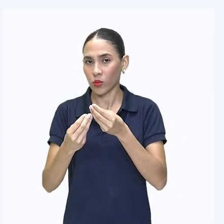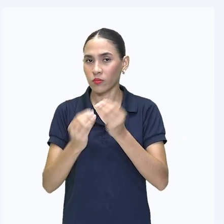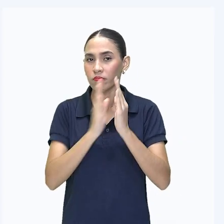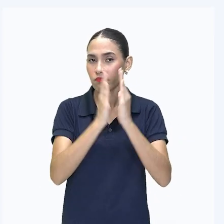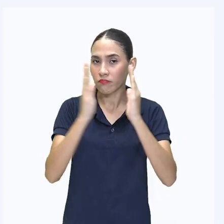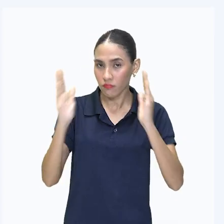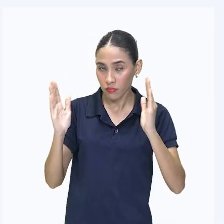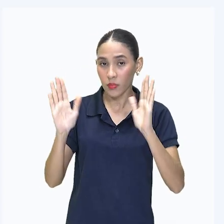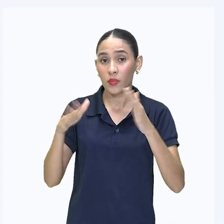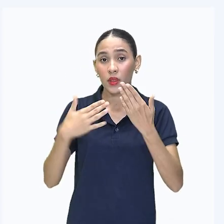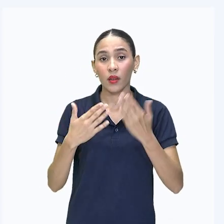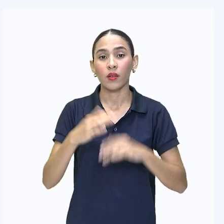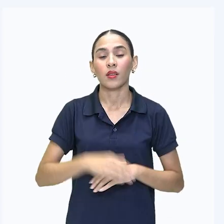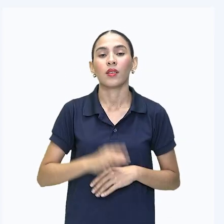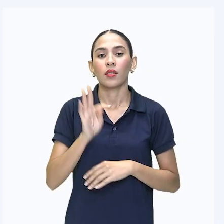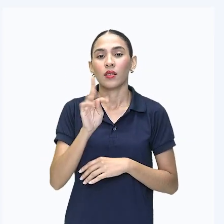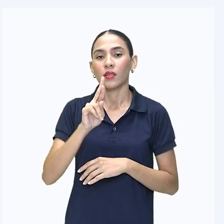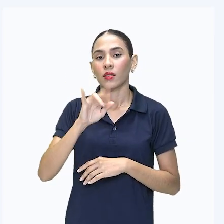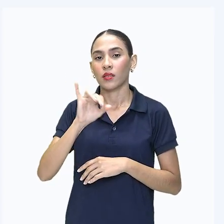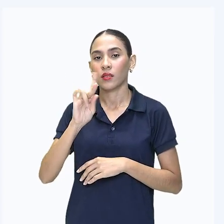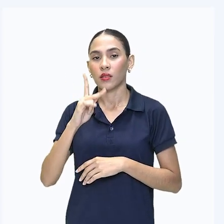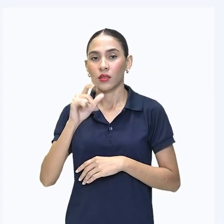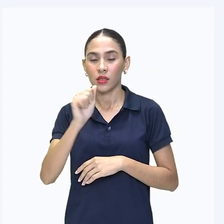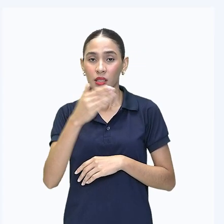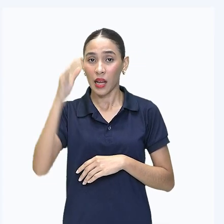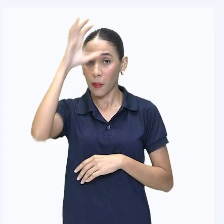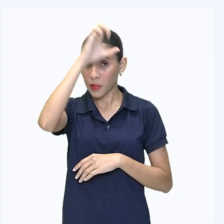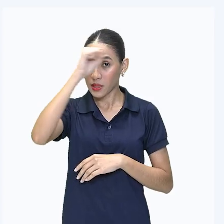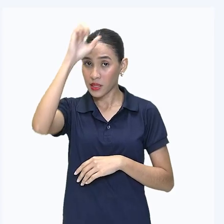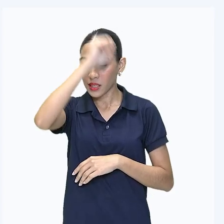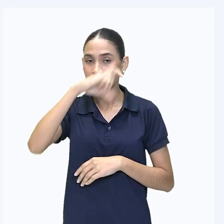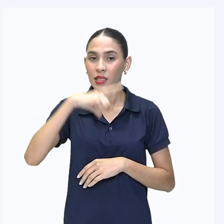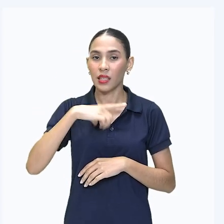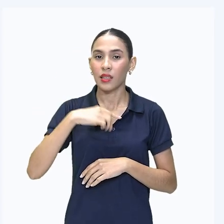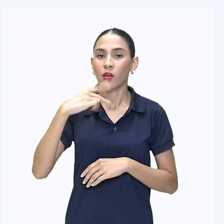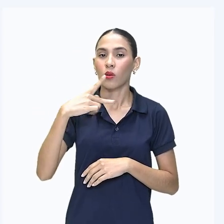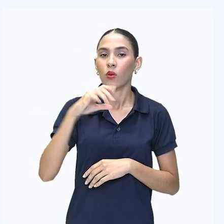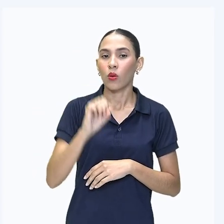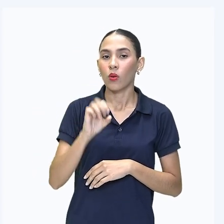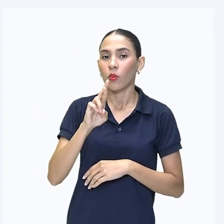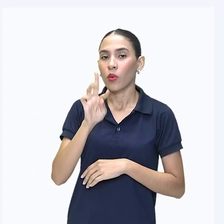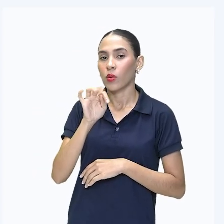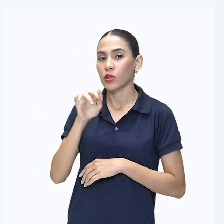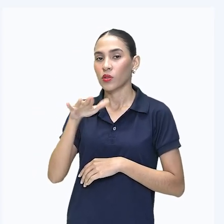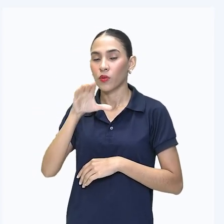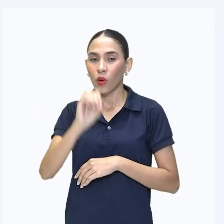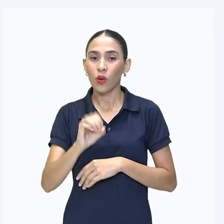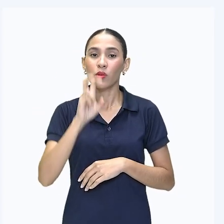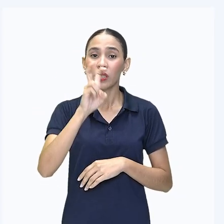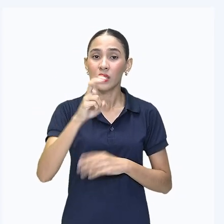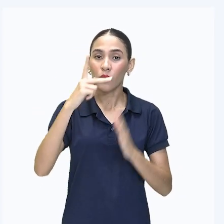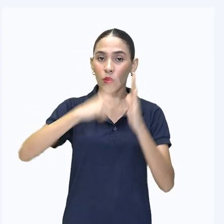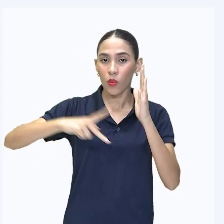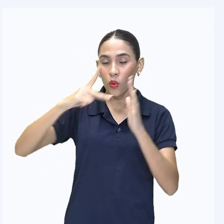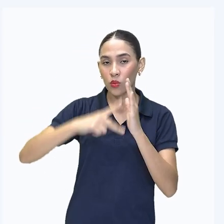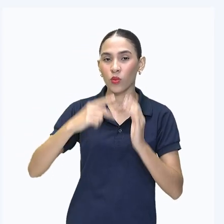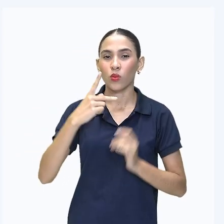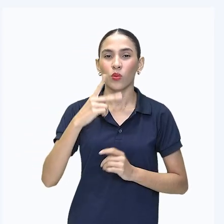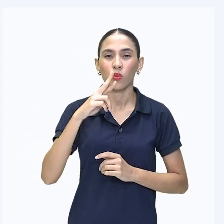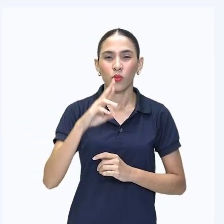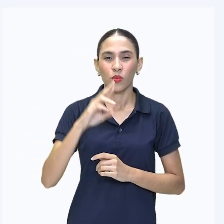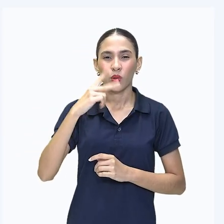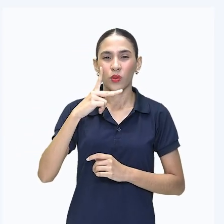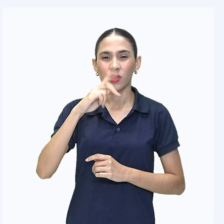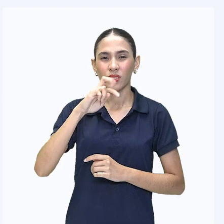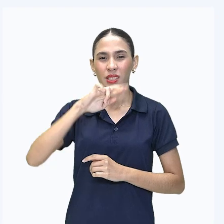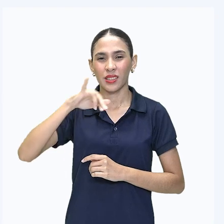de aprendizagem? Na trilha de aprendizagem vocês têm o portfólio, que vale 5 pontos, o Projetei, que vale 2